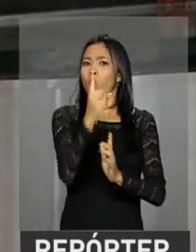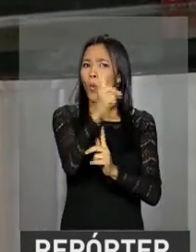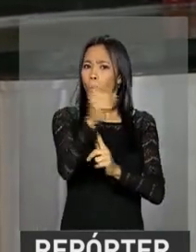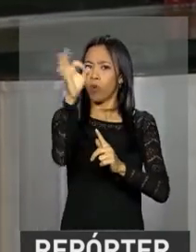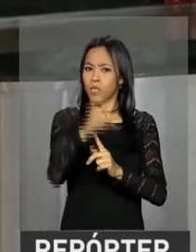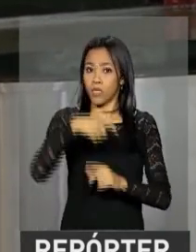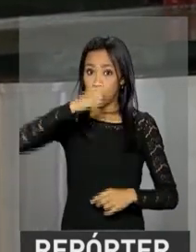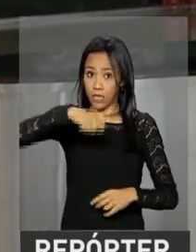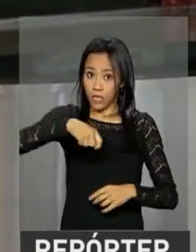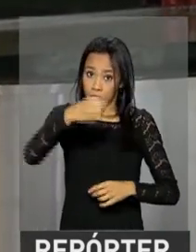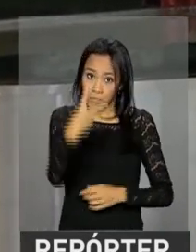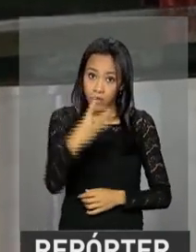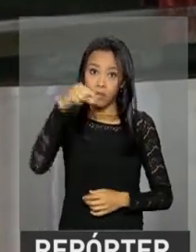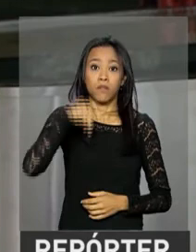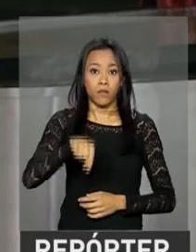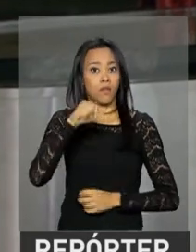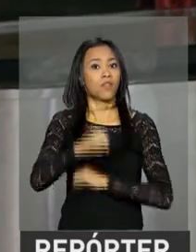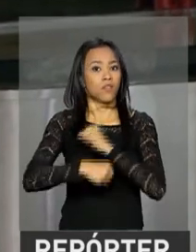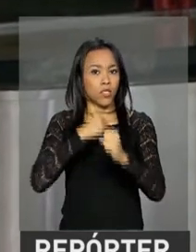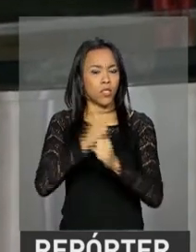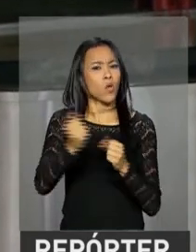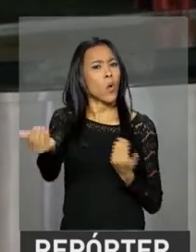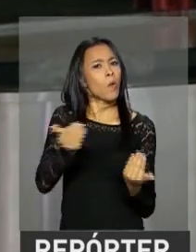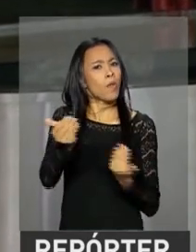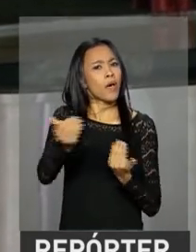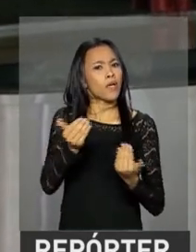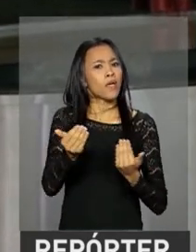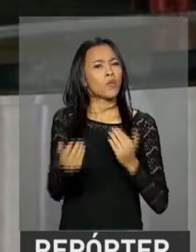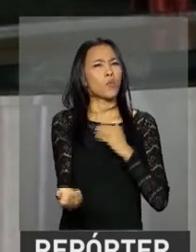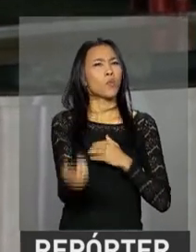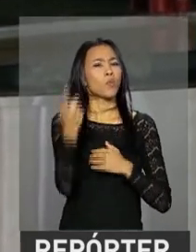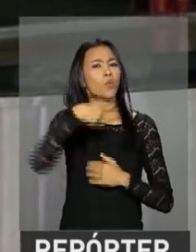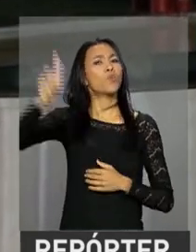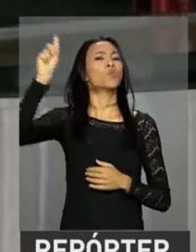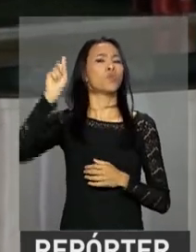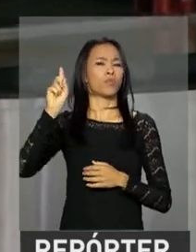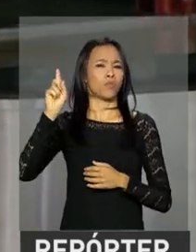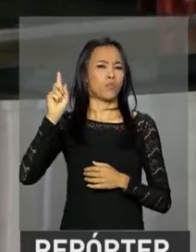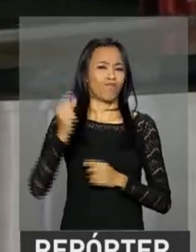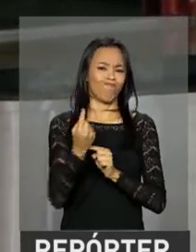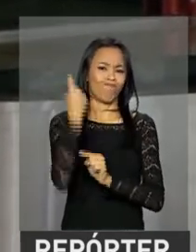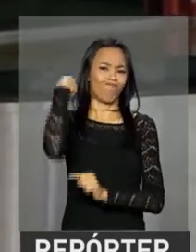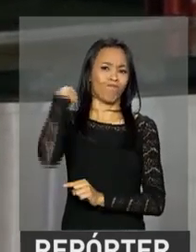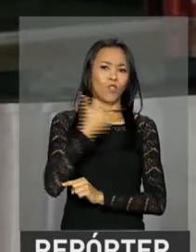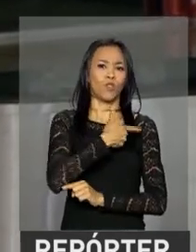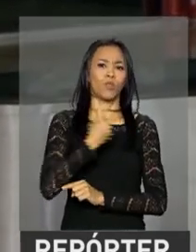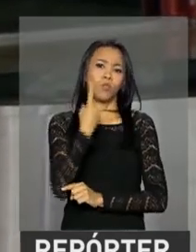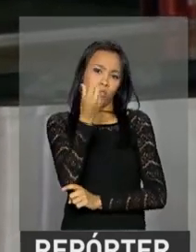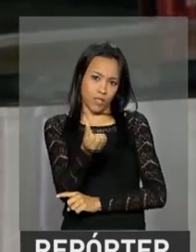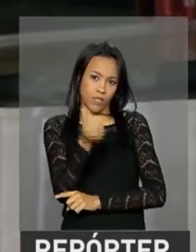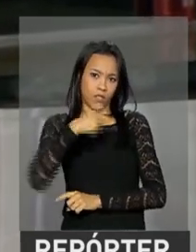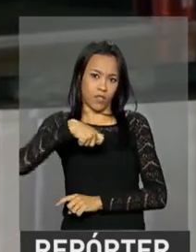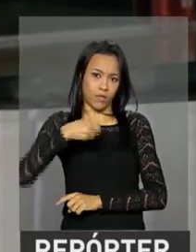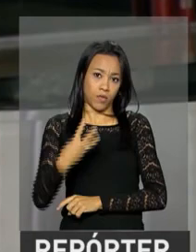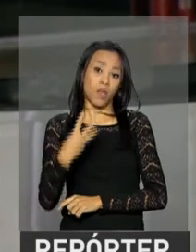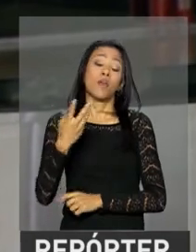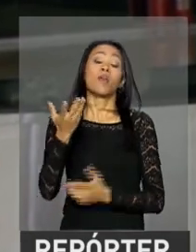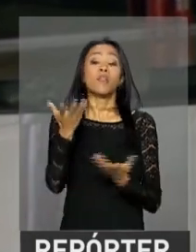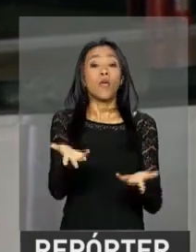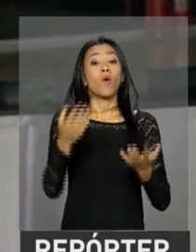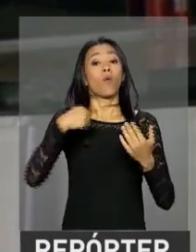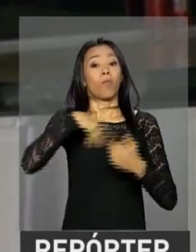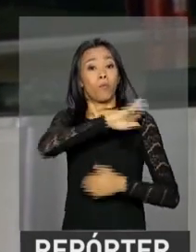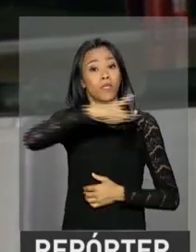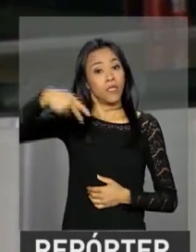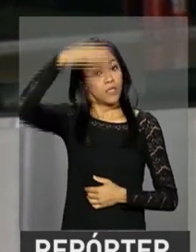primeiros três meses deste ano em comparação com o último trimestre de 2010 16 o presidente michel temer se manifestou sobre esse